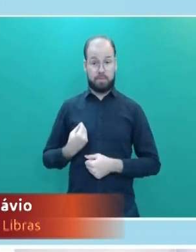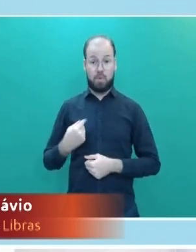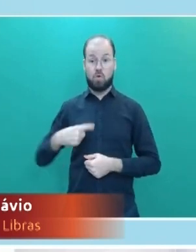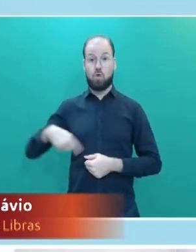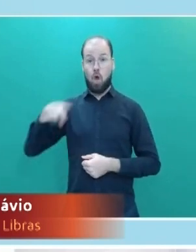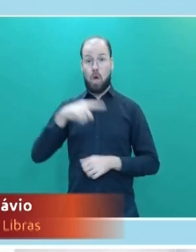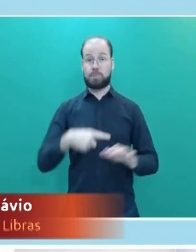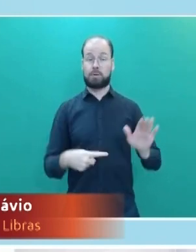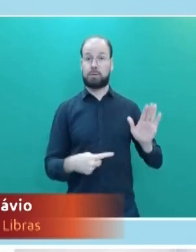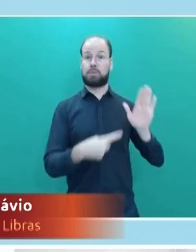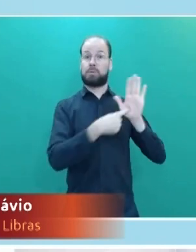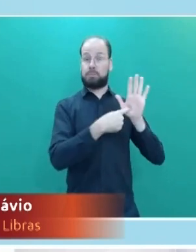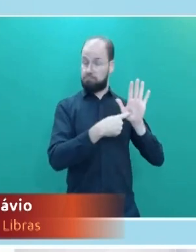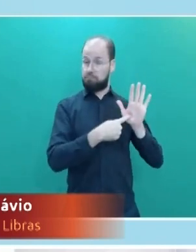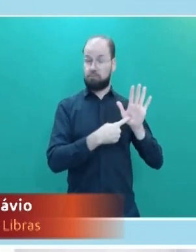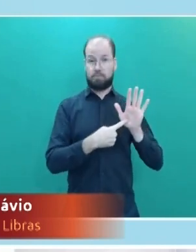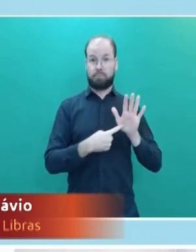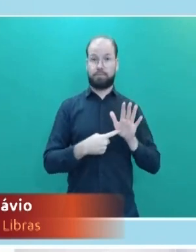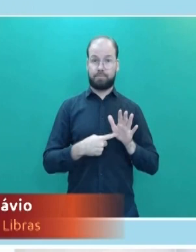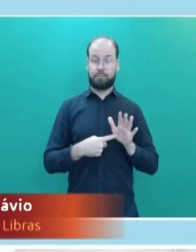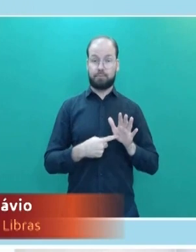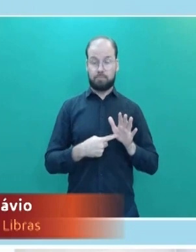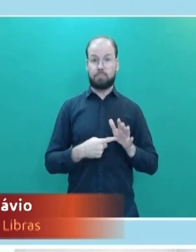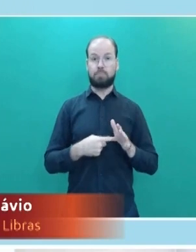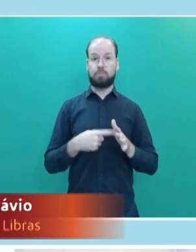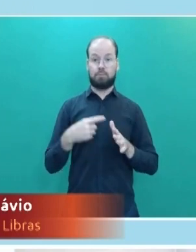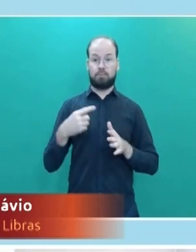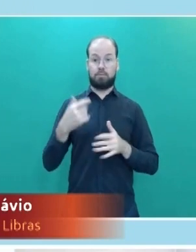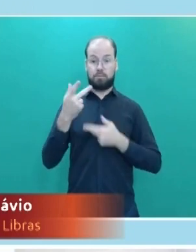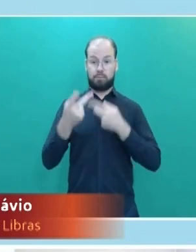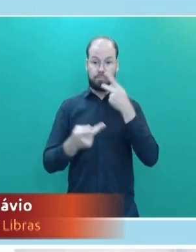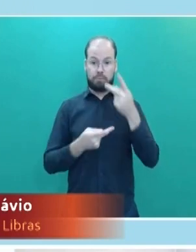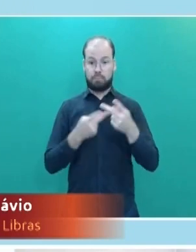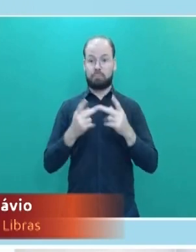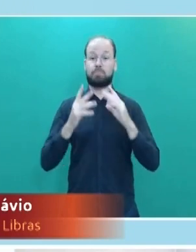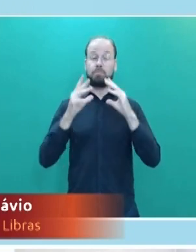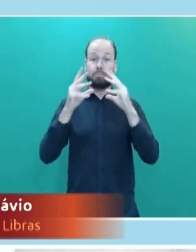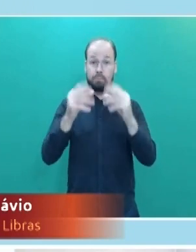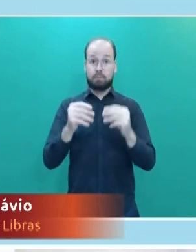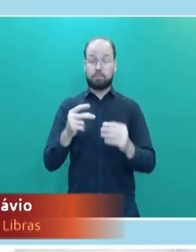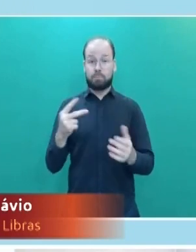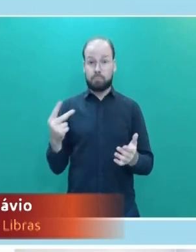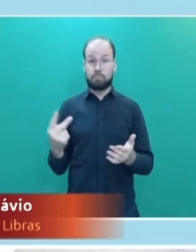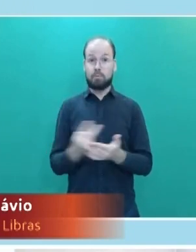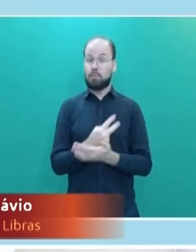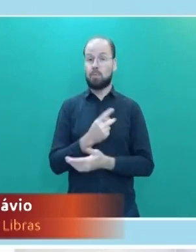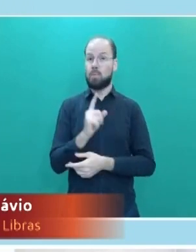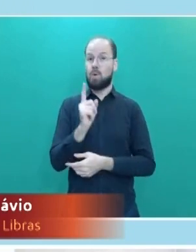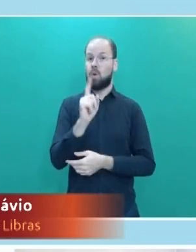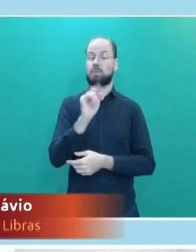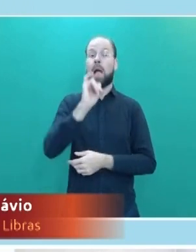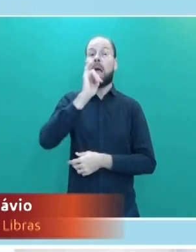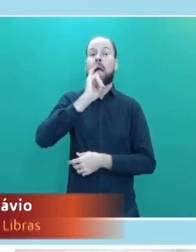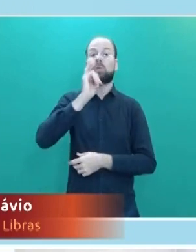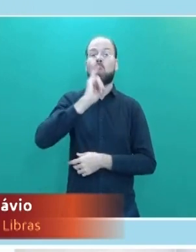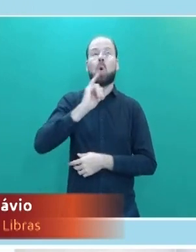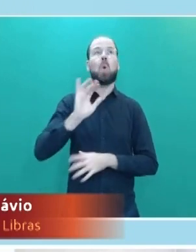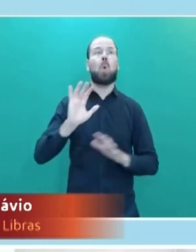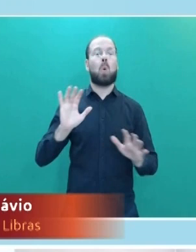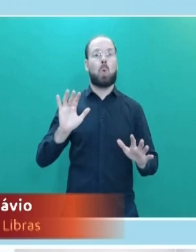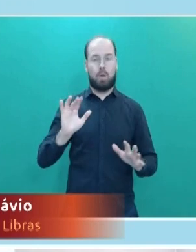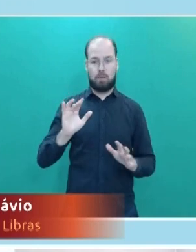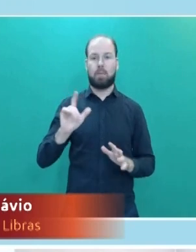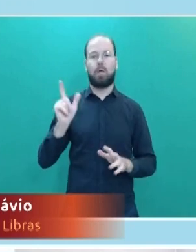denunciamos. Dizem todas as letras, o trabalho escravo não acontece por acaso no Brasil, ele acontece por conta